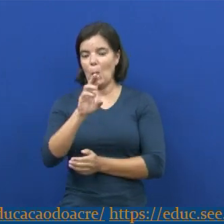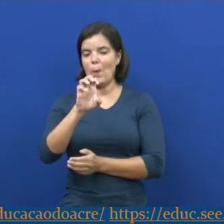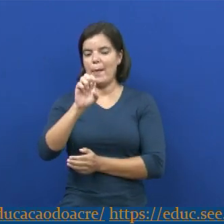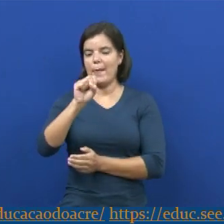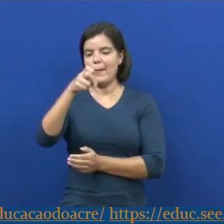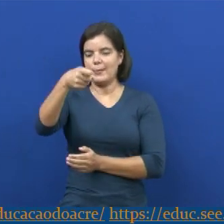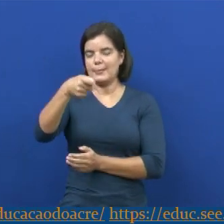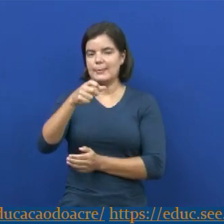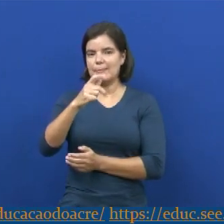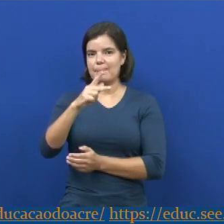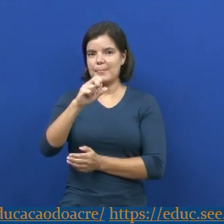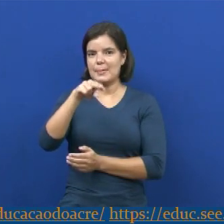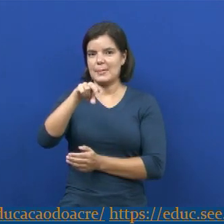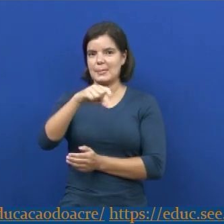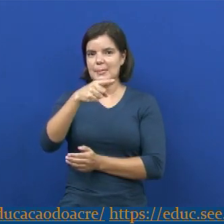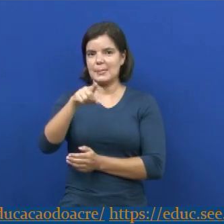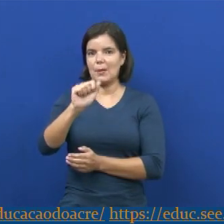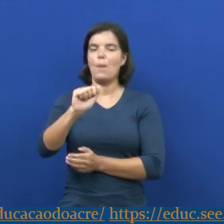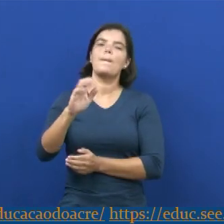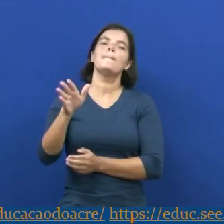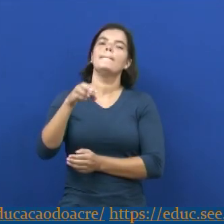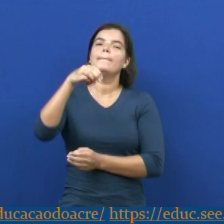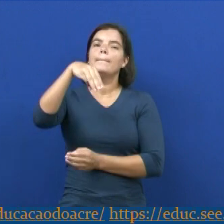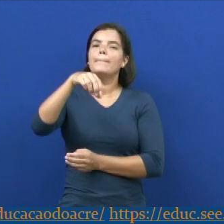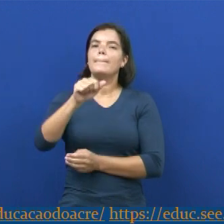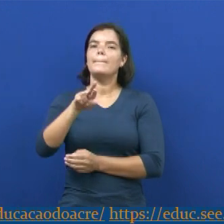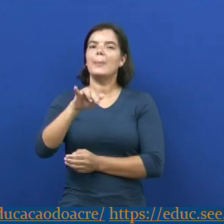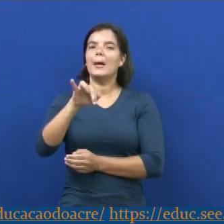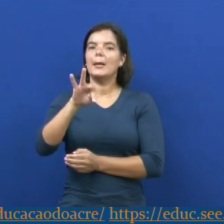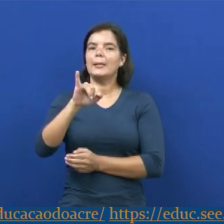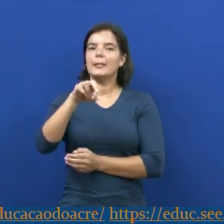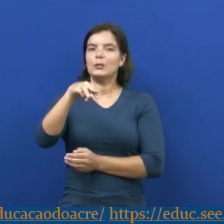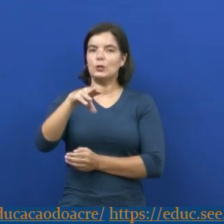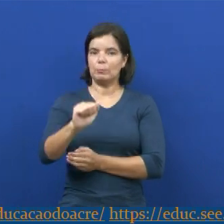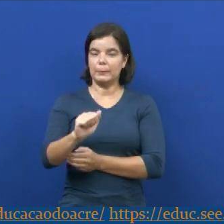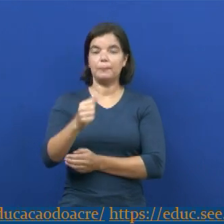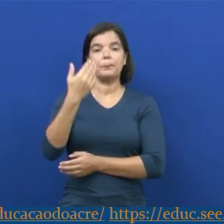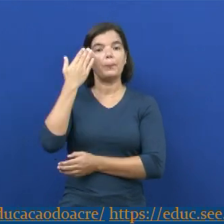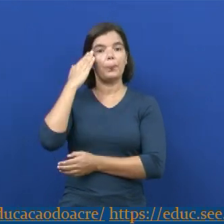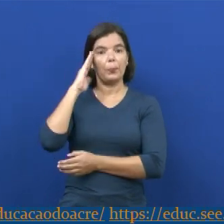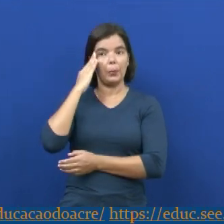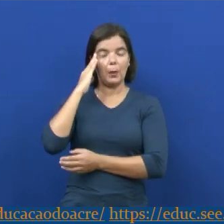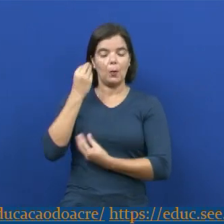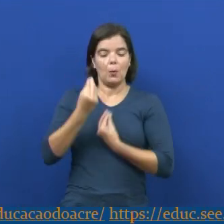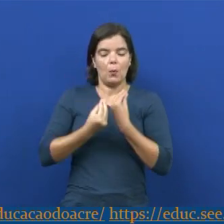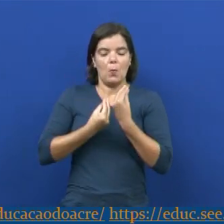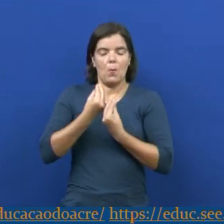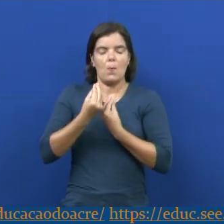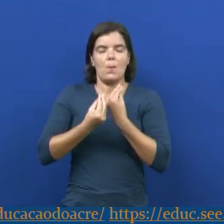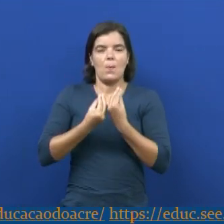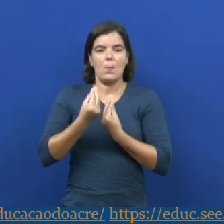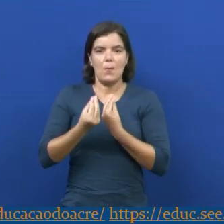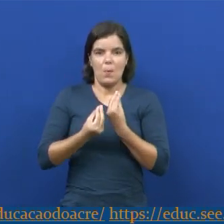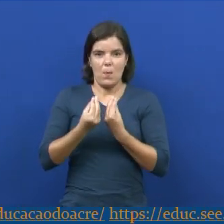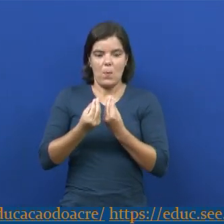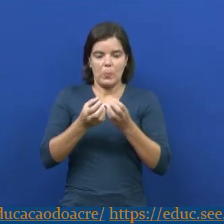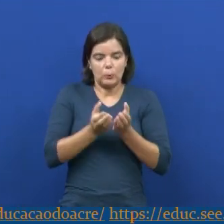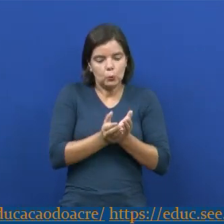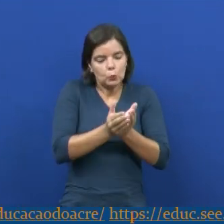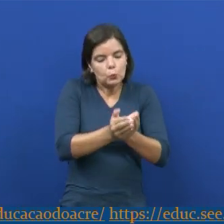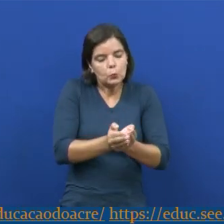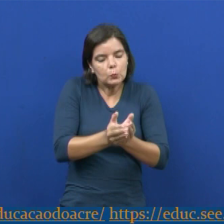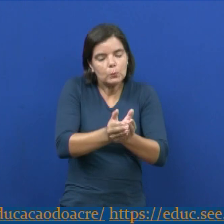marítima, ok? Olha só, para compreendermos como se dão as